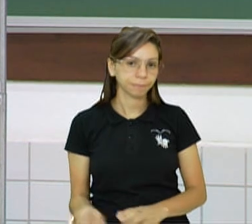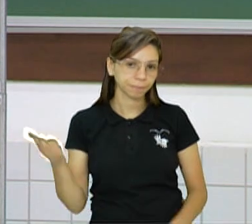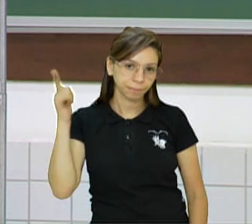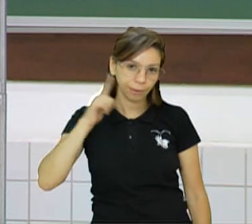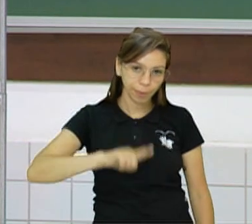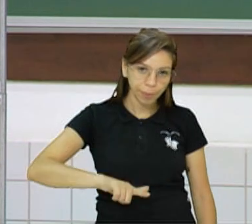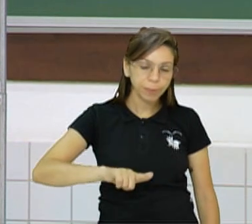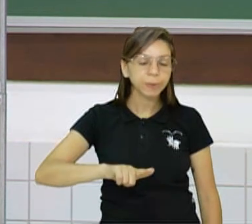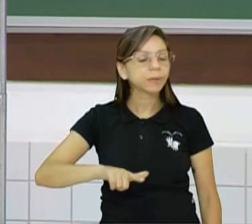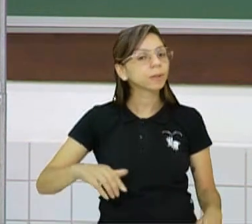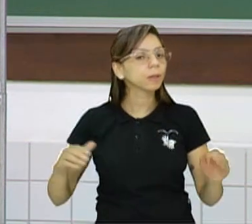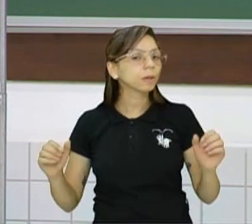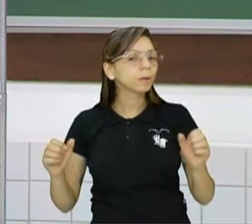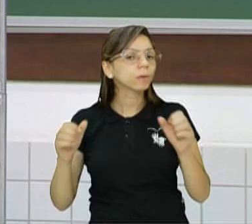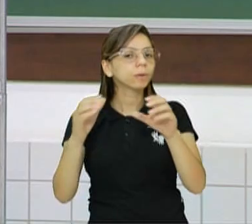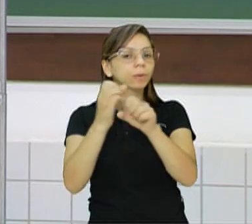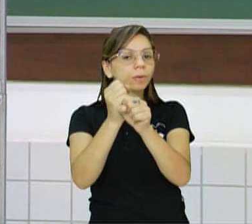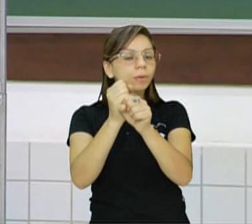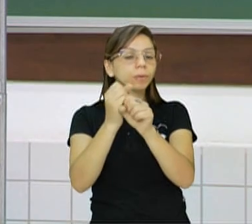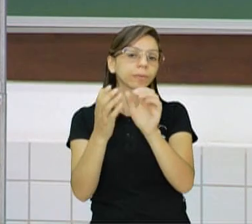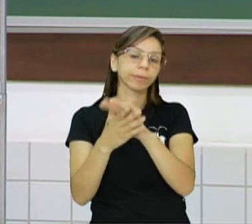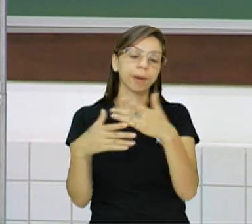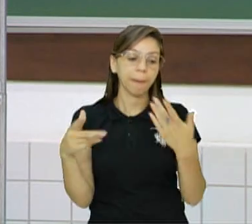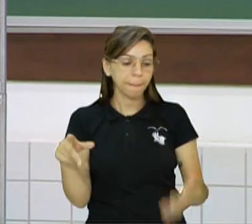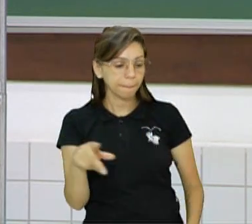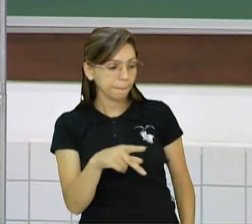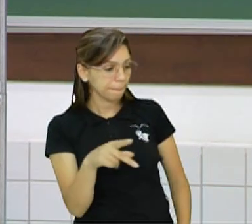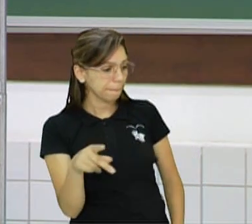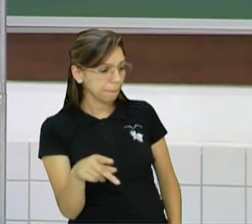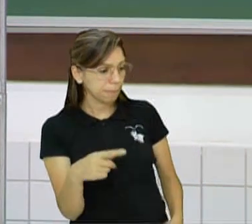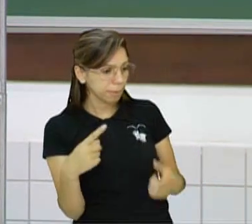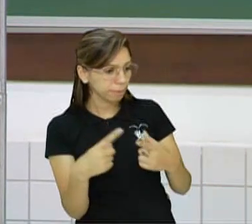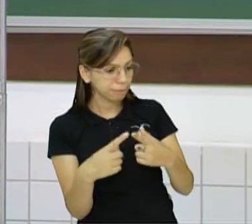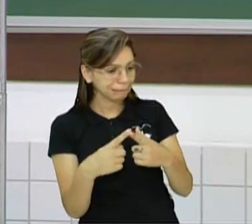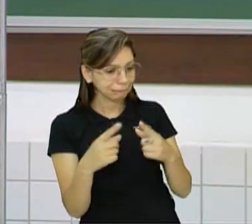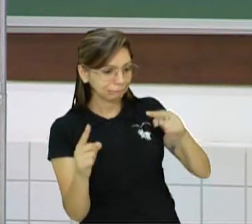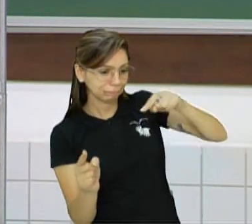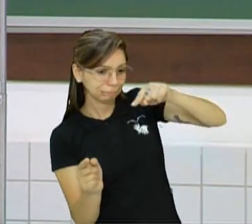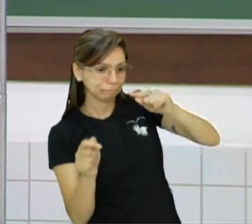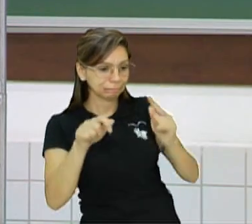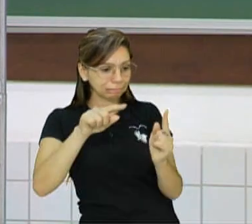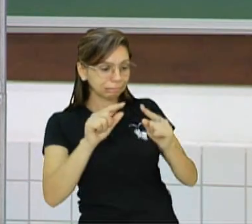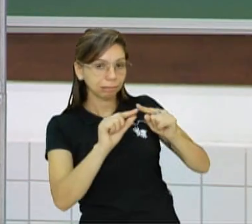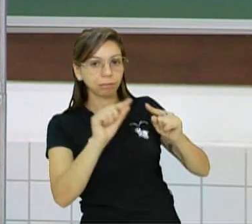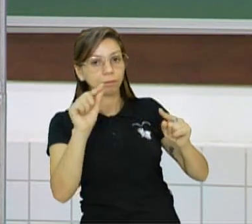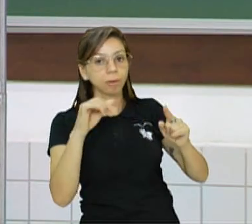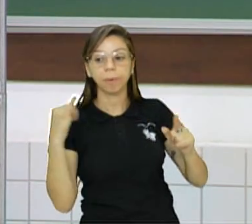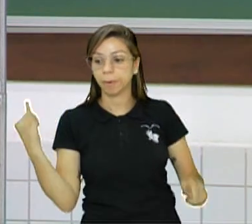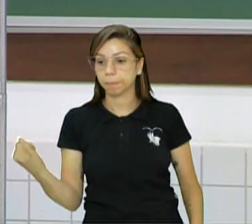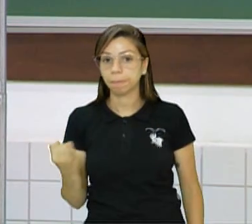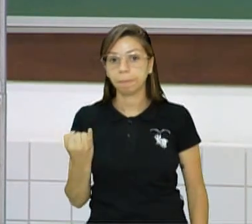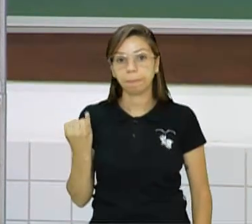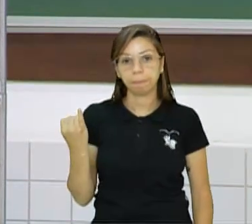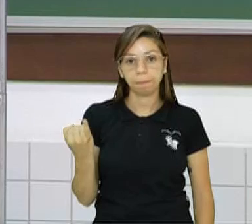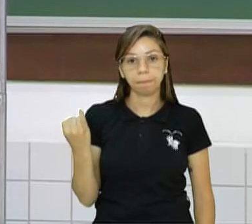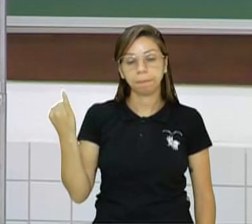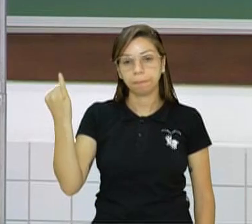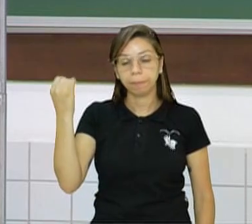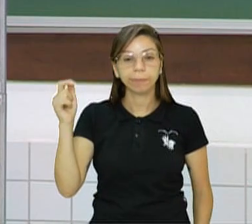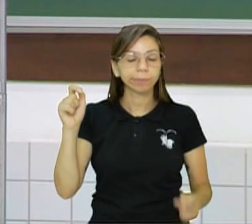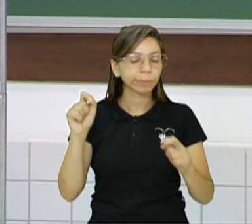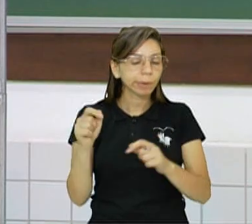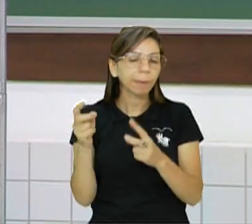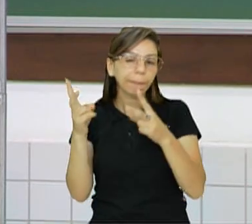Conseguiram juntar? Prof, o meu não juntou porque um palito ficou torto. Gente, a importância ali de